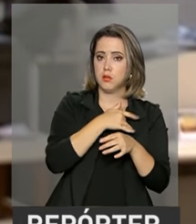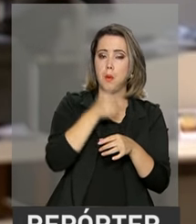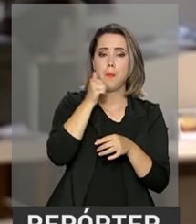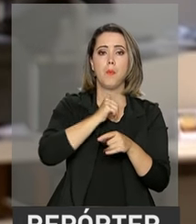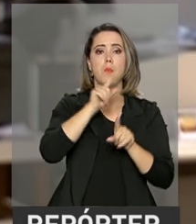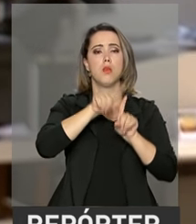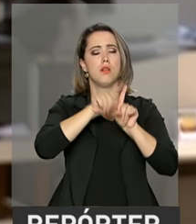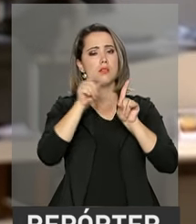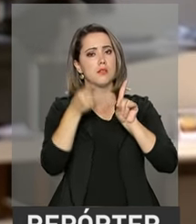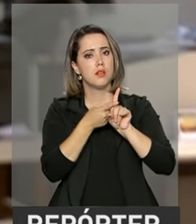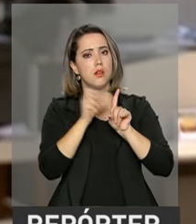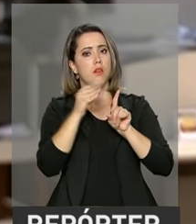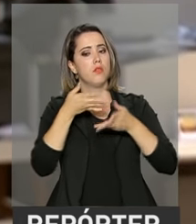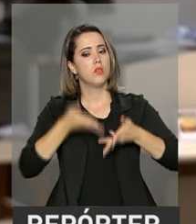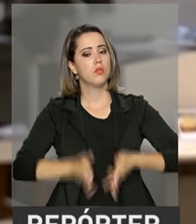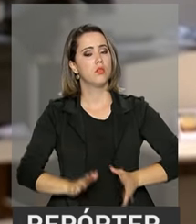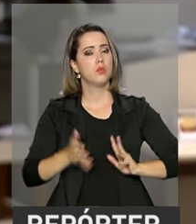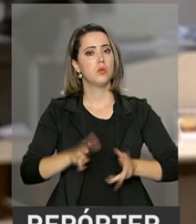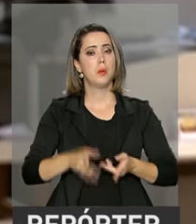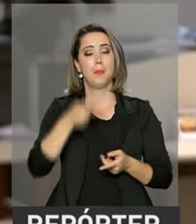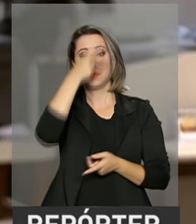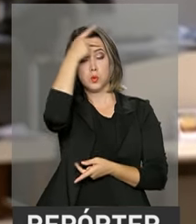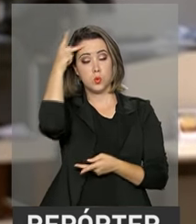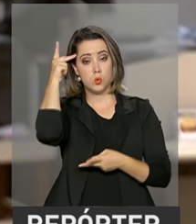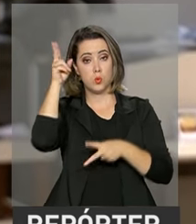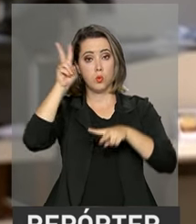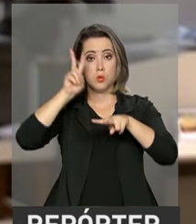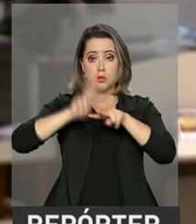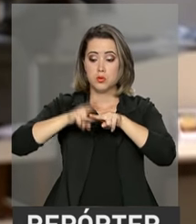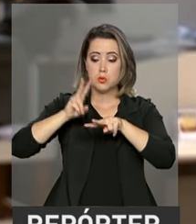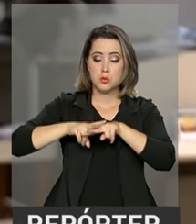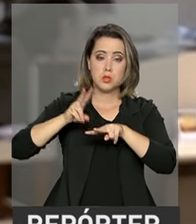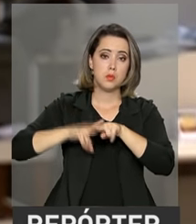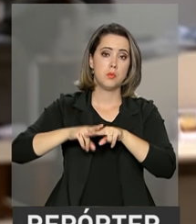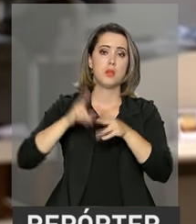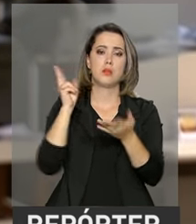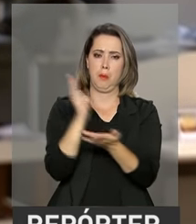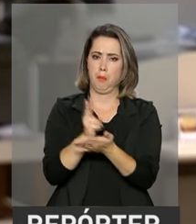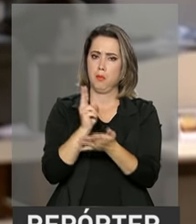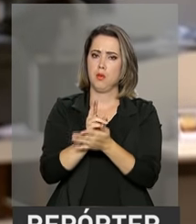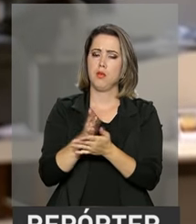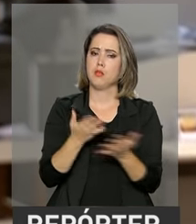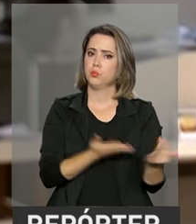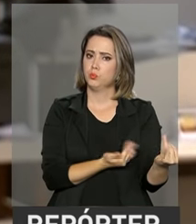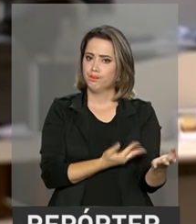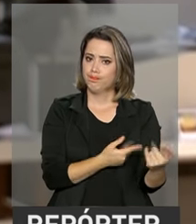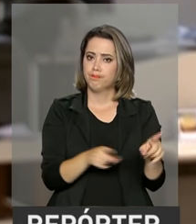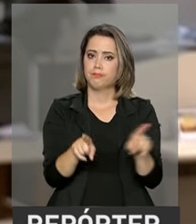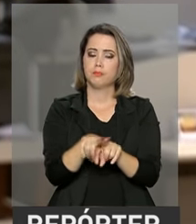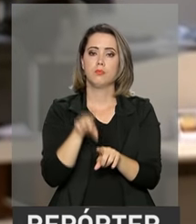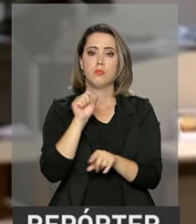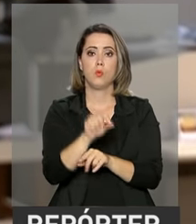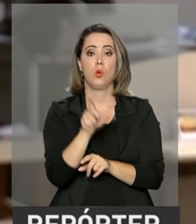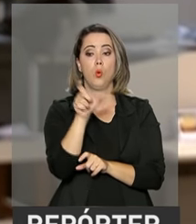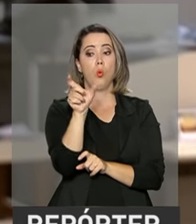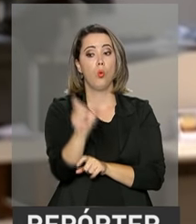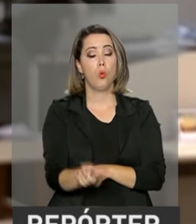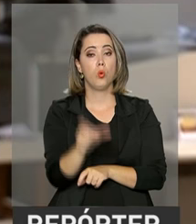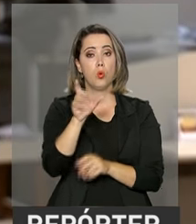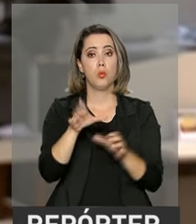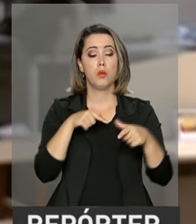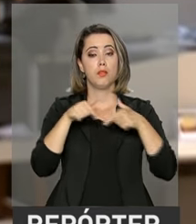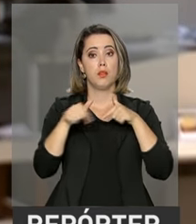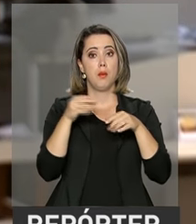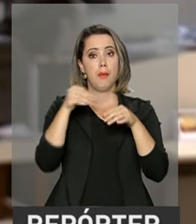45 dias pessoas privadas de liberdade incluindo aí menores que cumprem medidas socioeducativas funcionários do sistema prisional